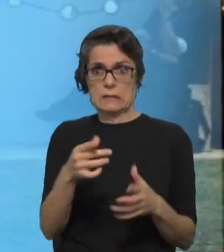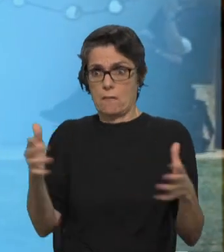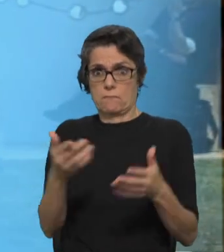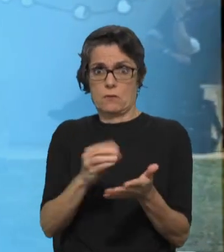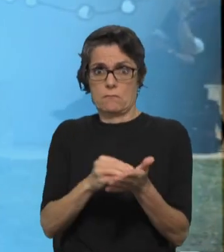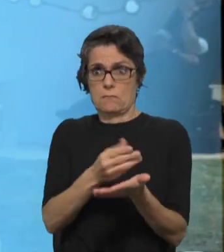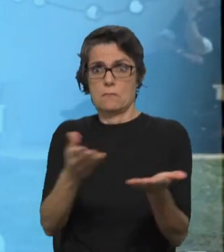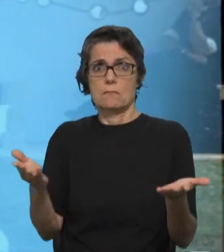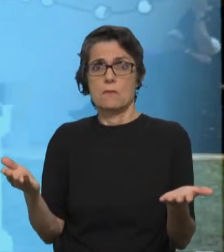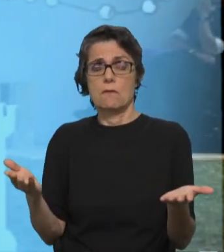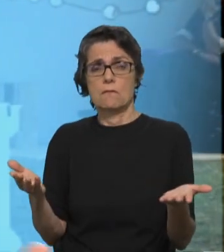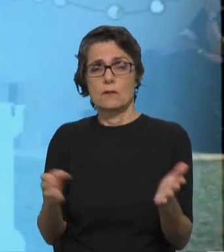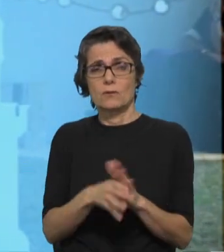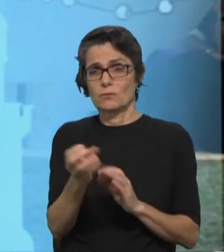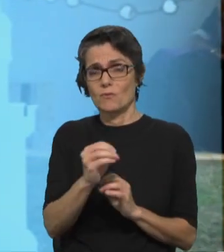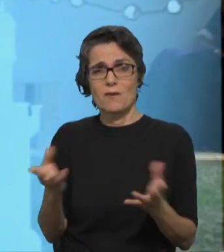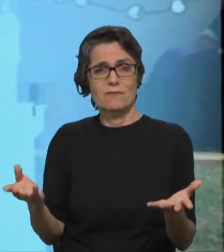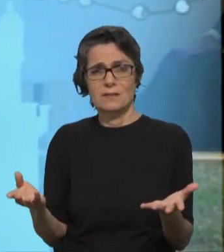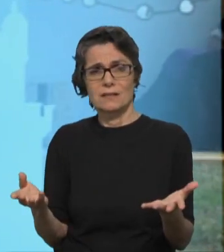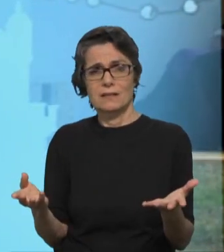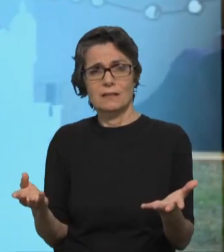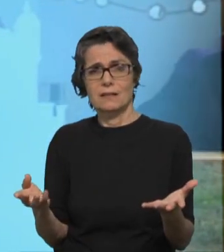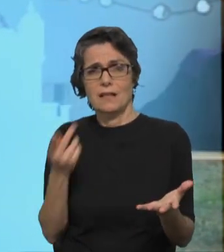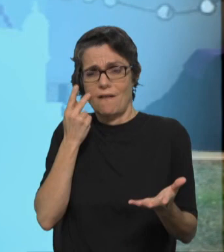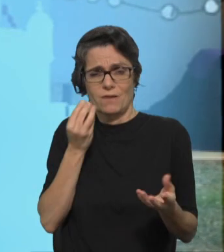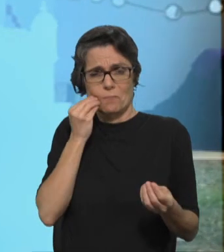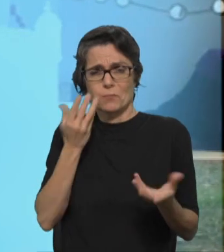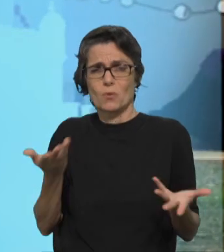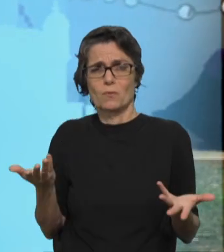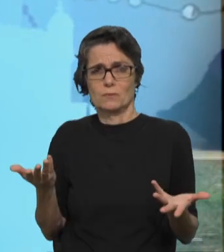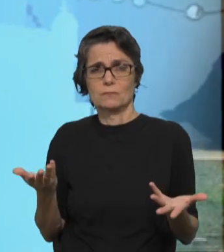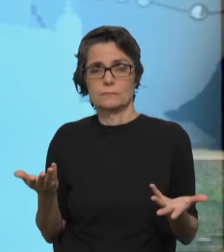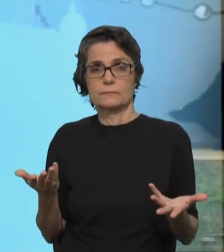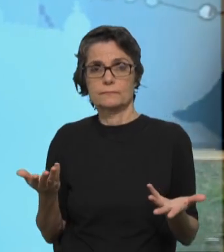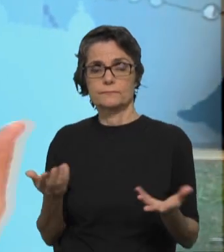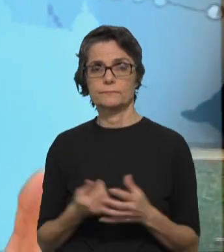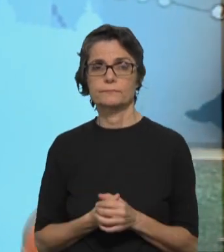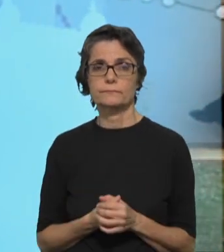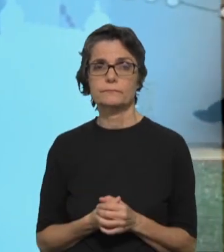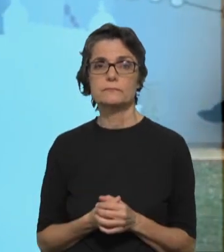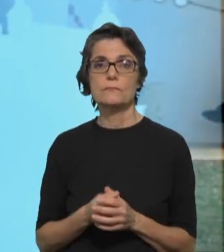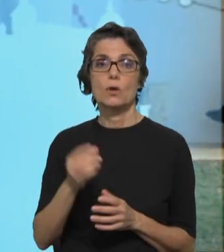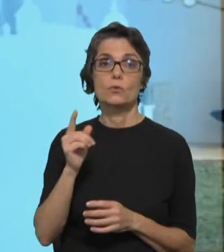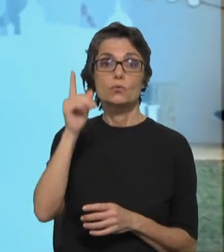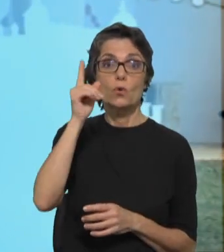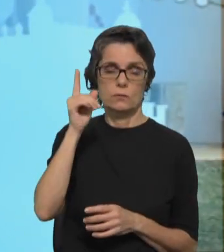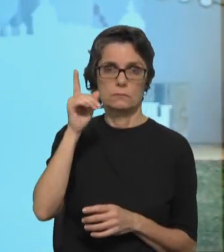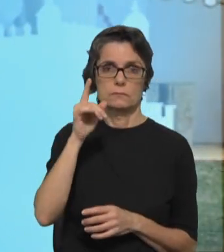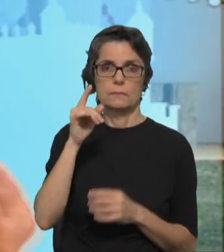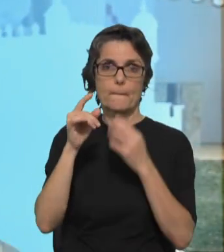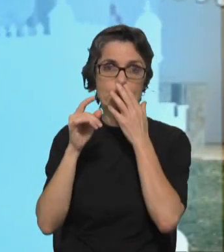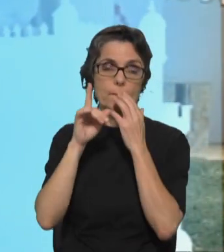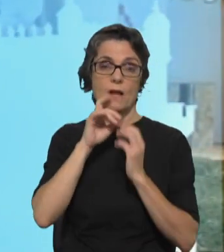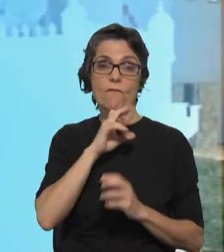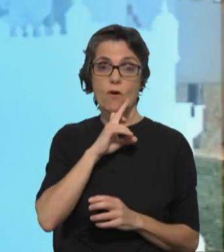existia nessas condições, absolutamente sem condições absolutamente de vida. No norte, na quinta da minha avó,